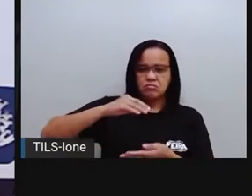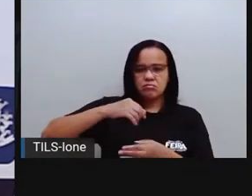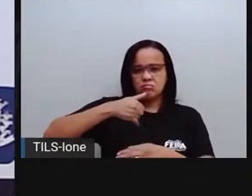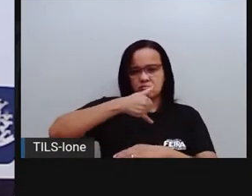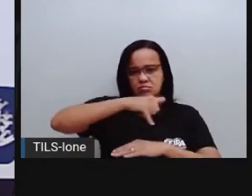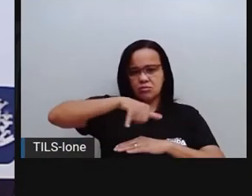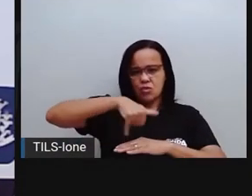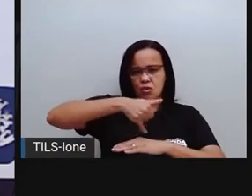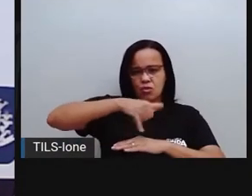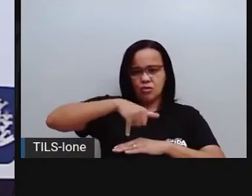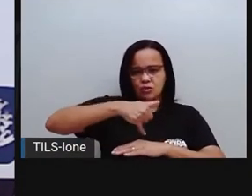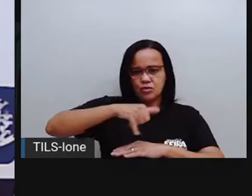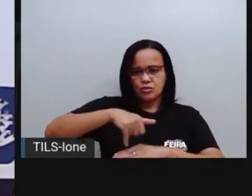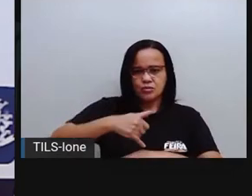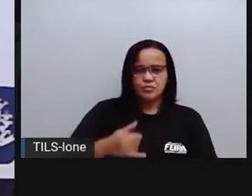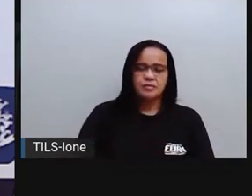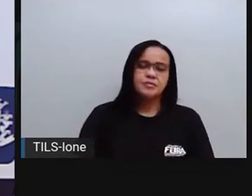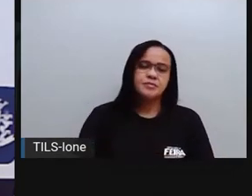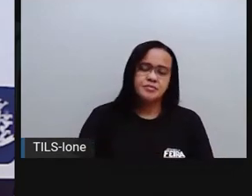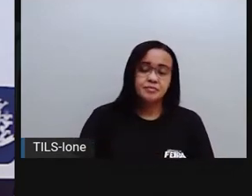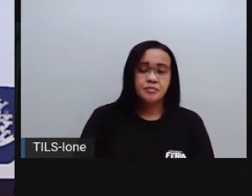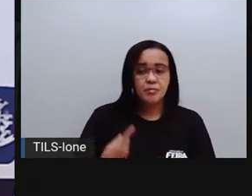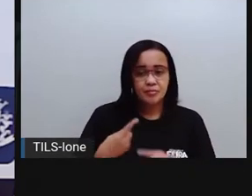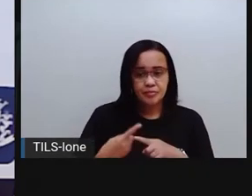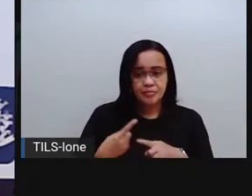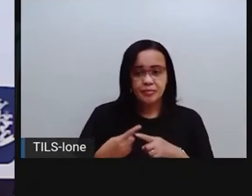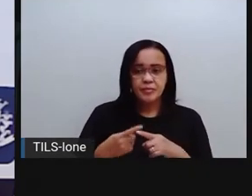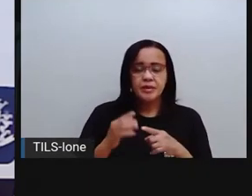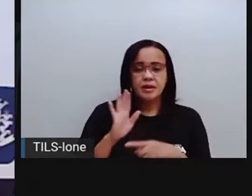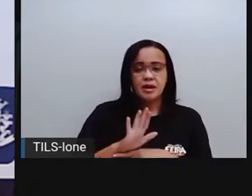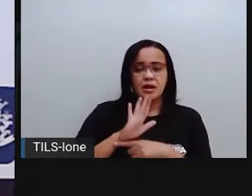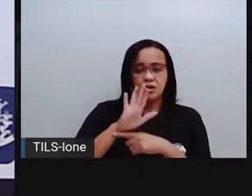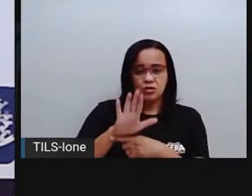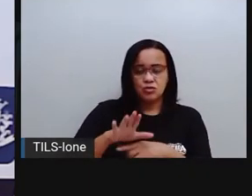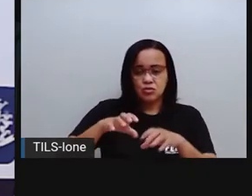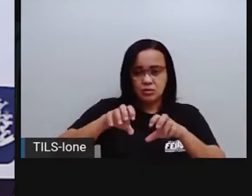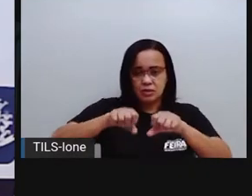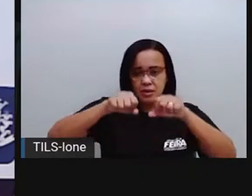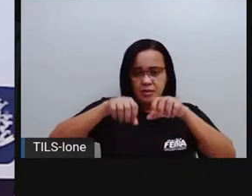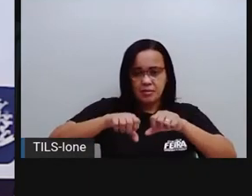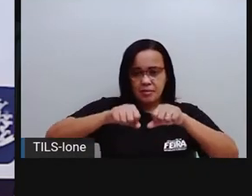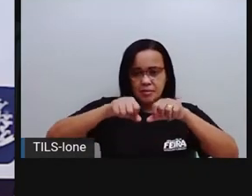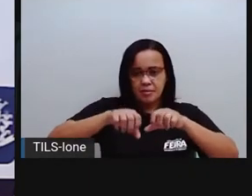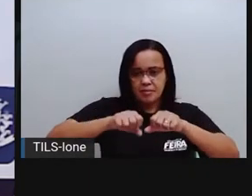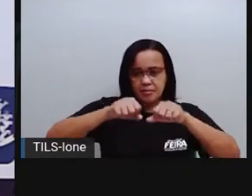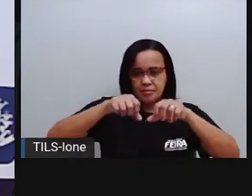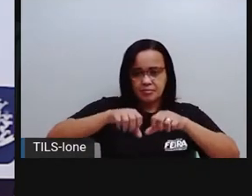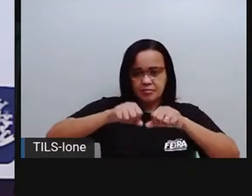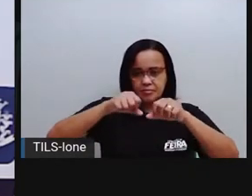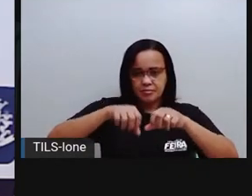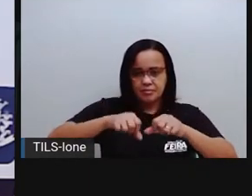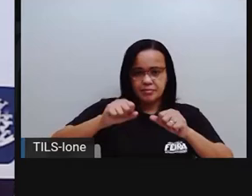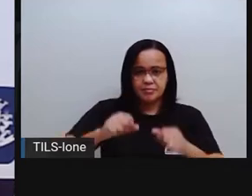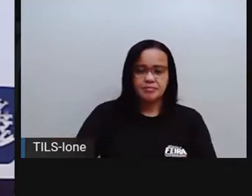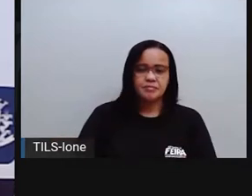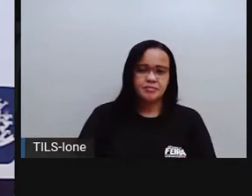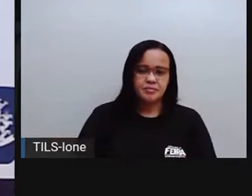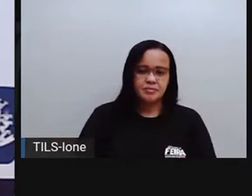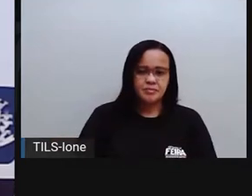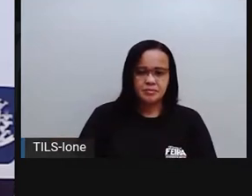O óleo ele serve para deixar a massinha de modelar, opa, macia, tá bom? Então aqui uma